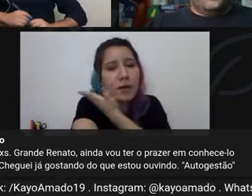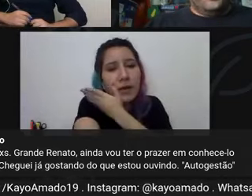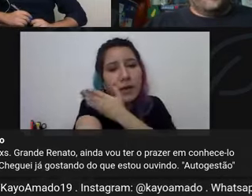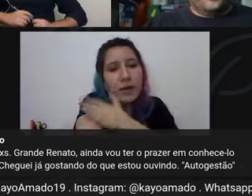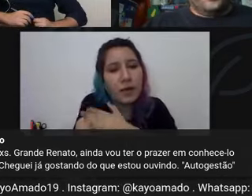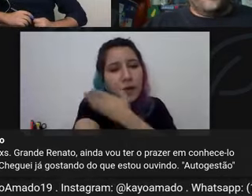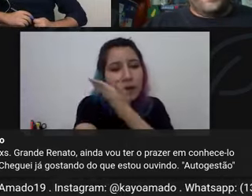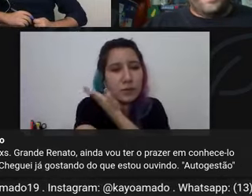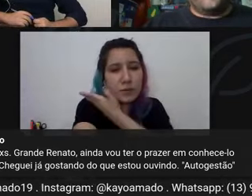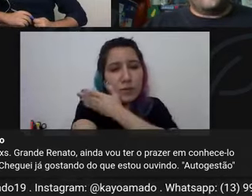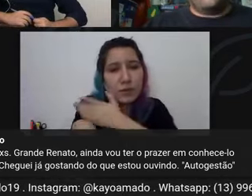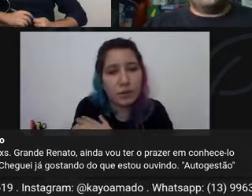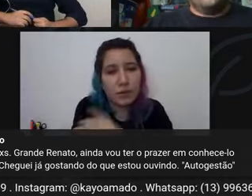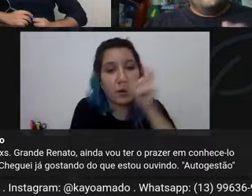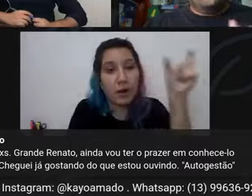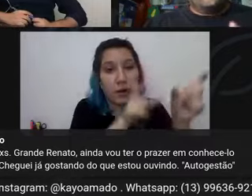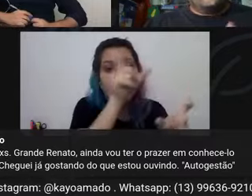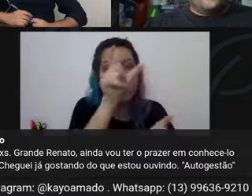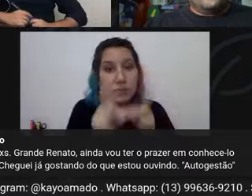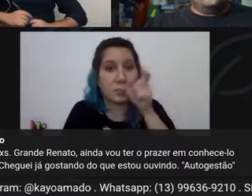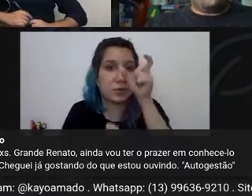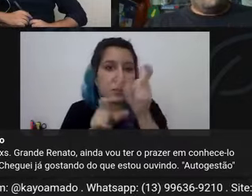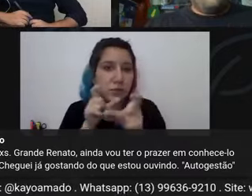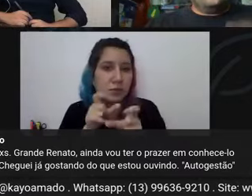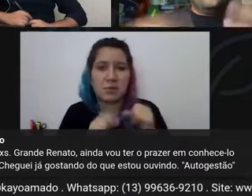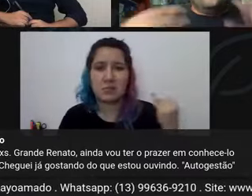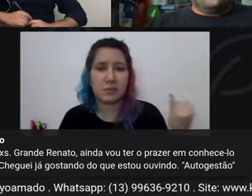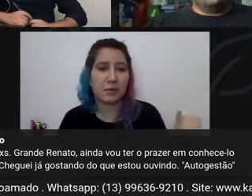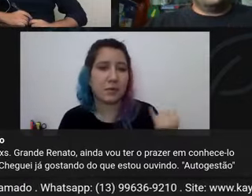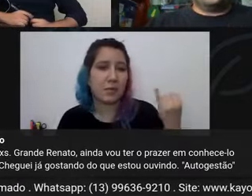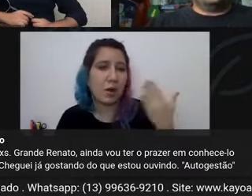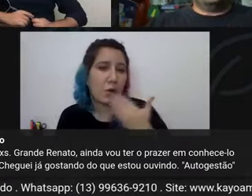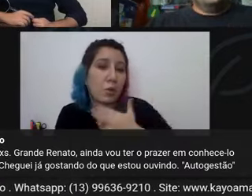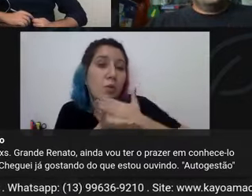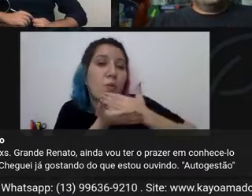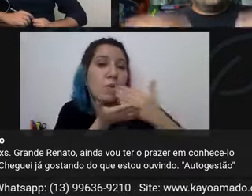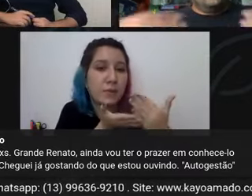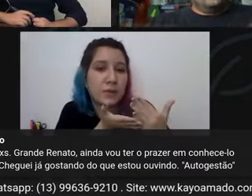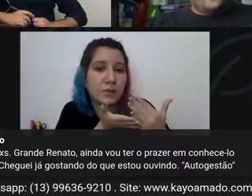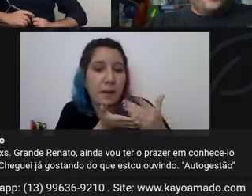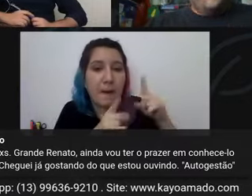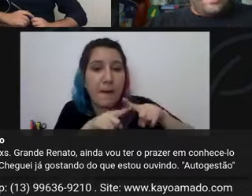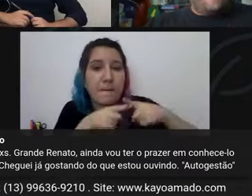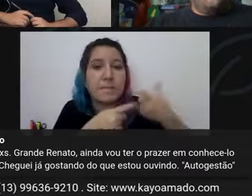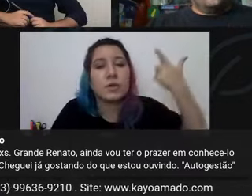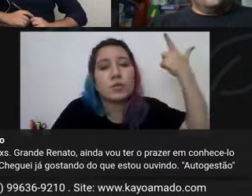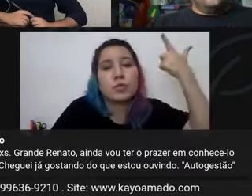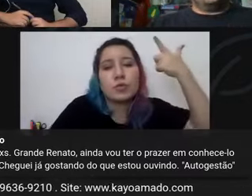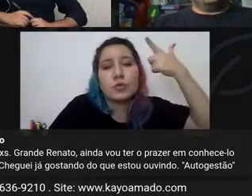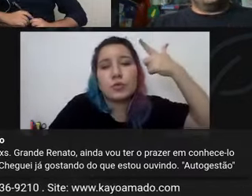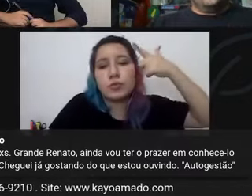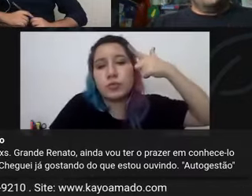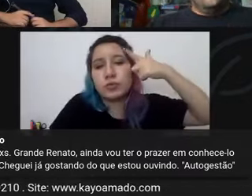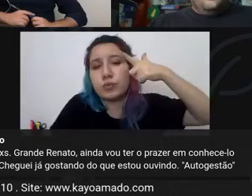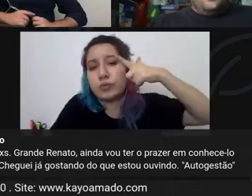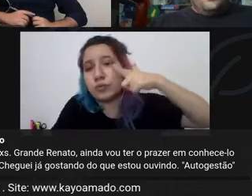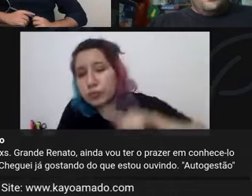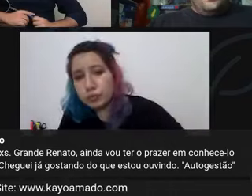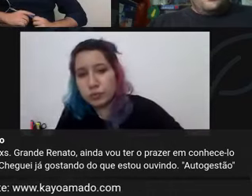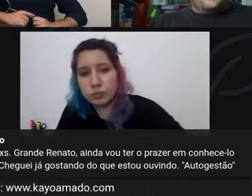para esse tipo de atividade. Porque não é importante, não é que a gente comece a atividade, é importante que ela seja sustentável, que ela